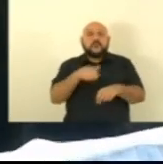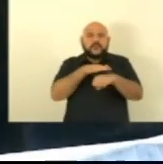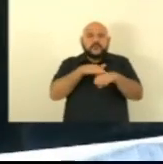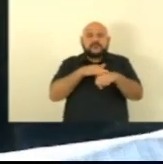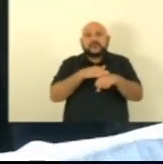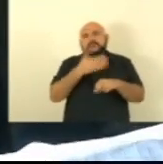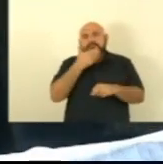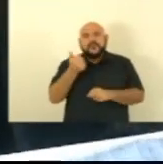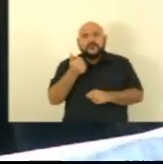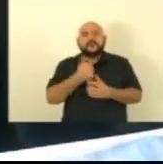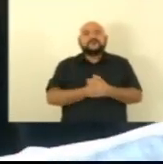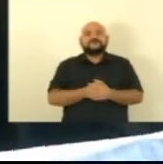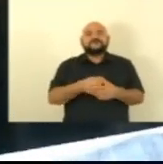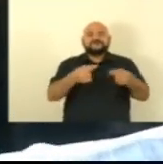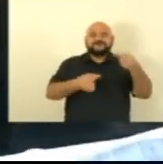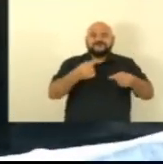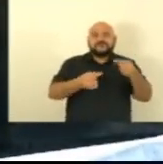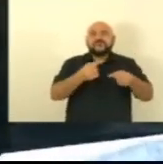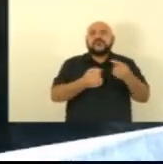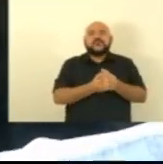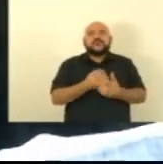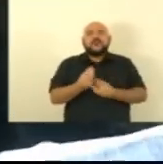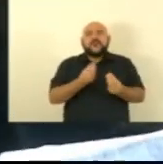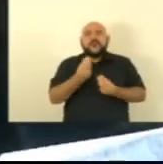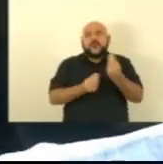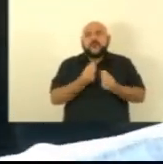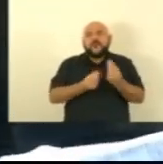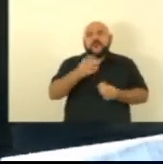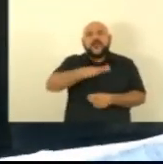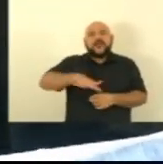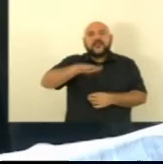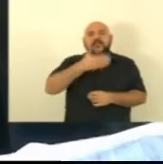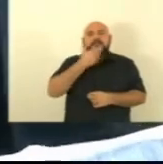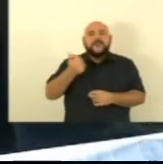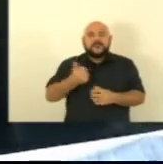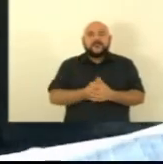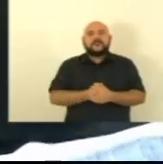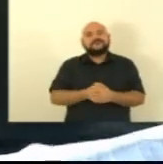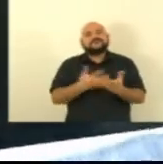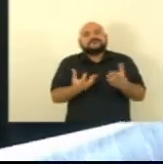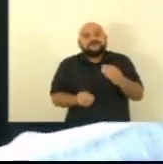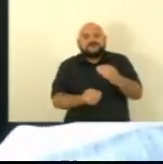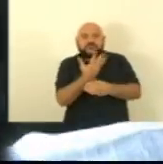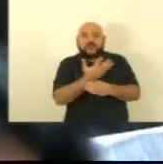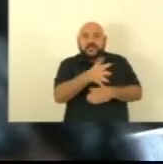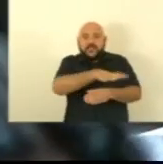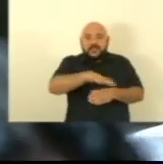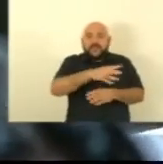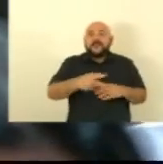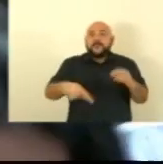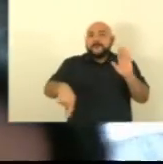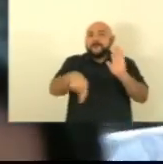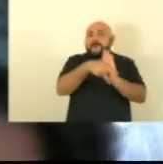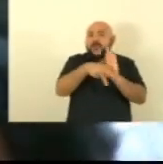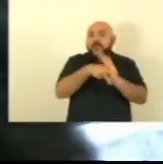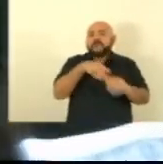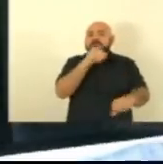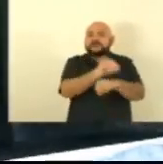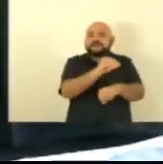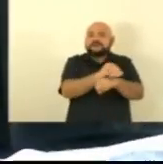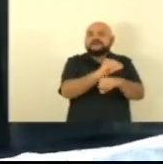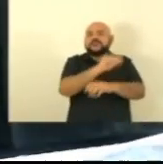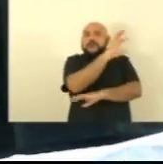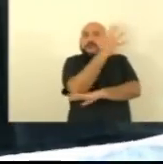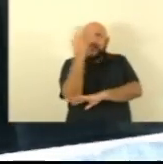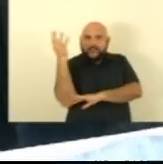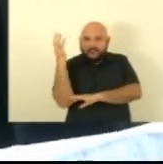ver uma situação melhor para aquela região, que talvez a criação de uma área de preservação ambiental não seja o que atenda melhor a população